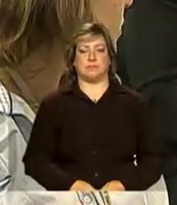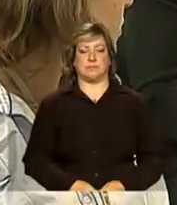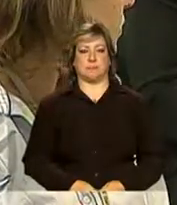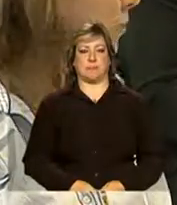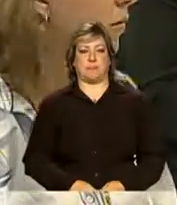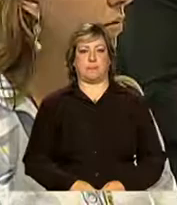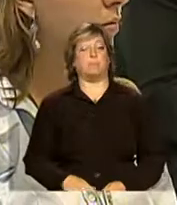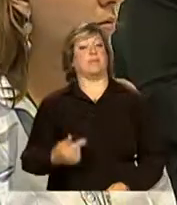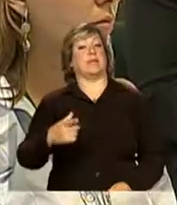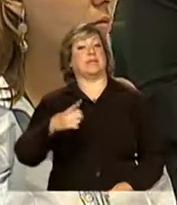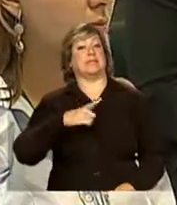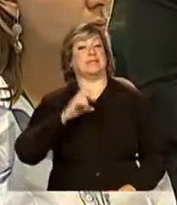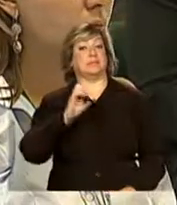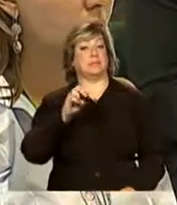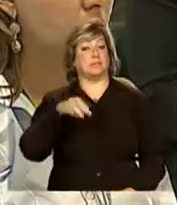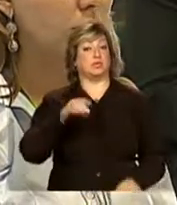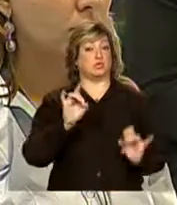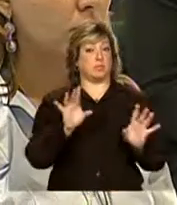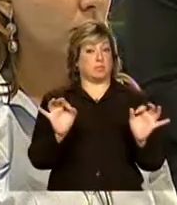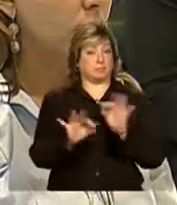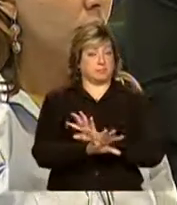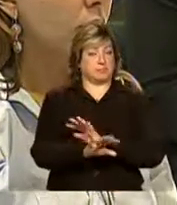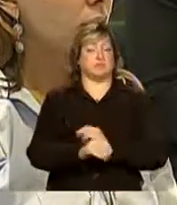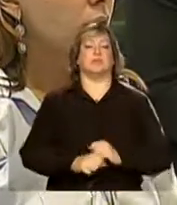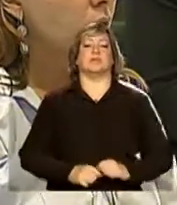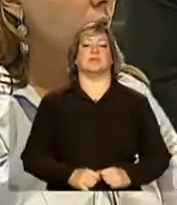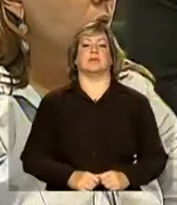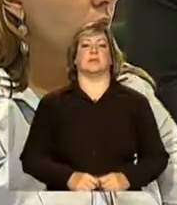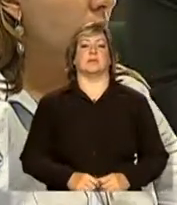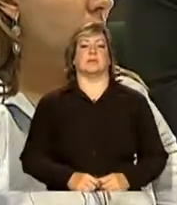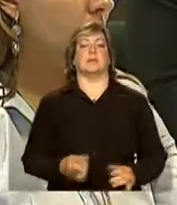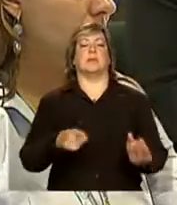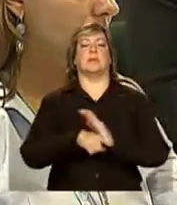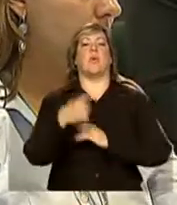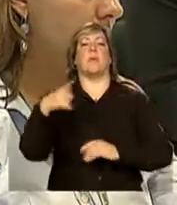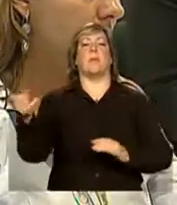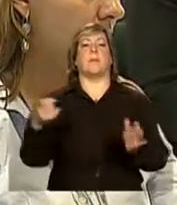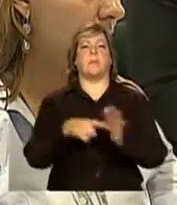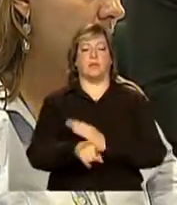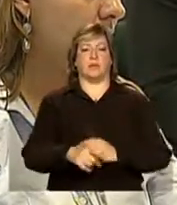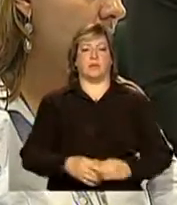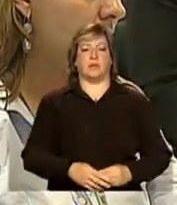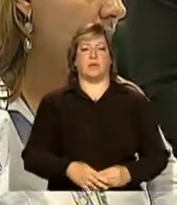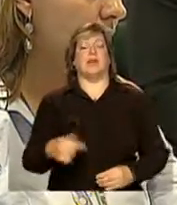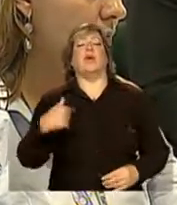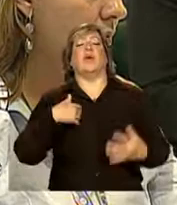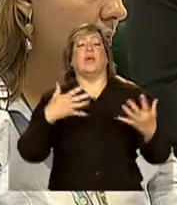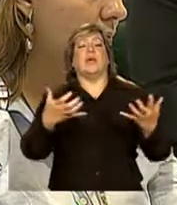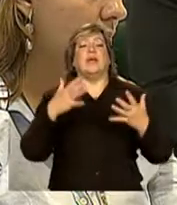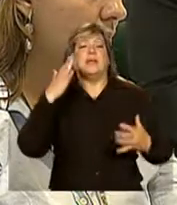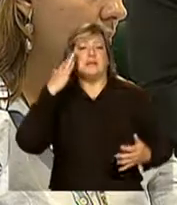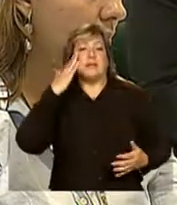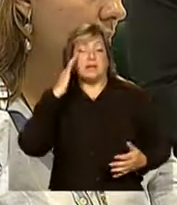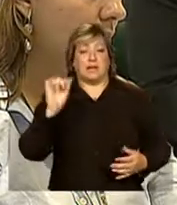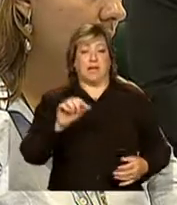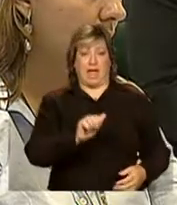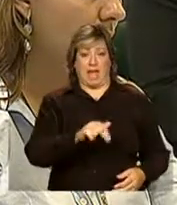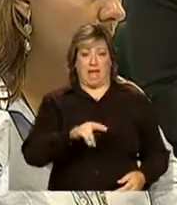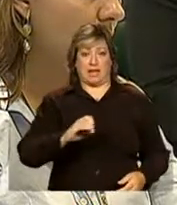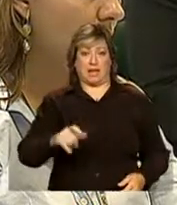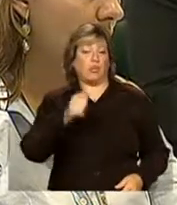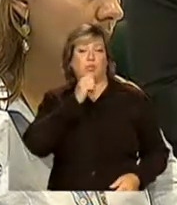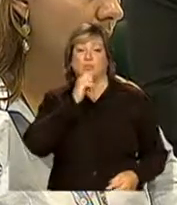Nós temos 5 minutos mais de entrevista. Alô. Próxima pergunta. É o seguinte, eu queria entender, a ANEEL ainda não